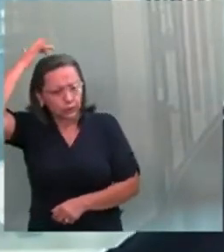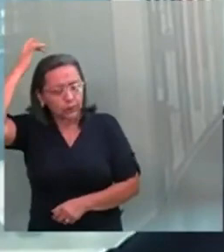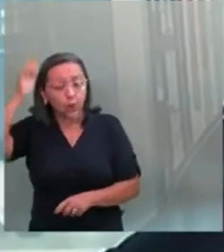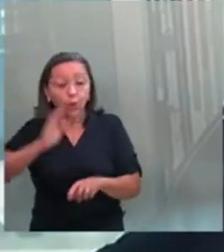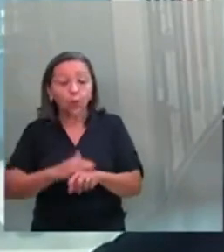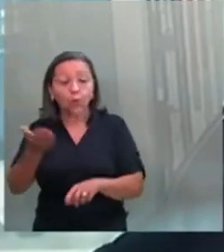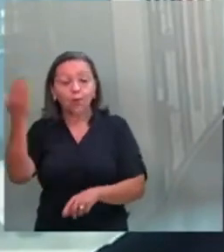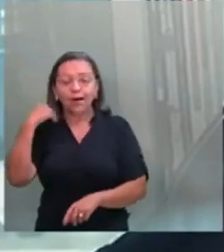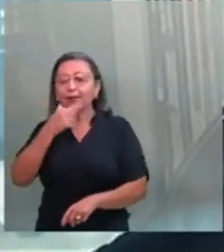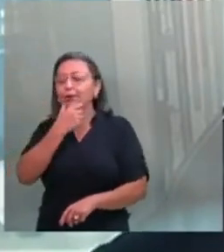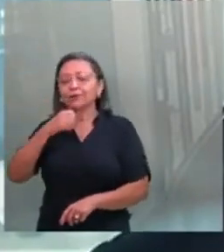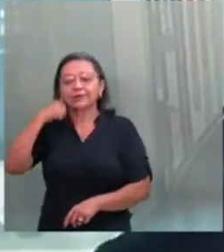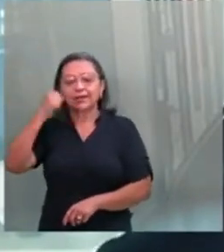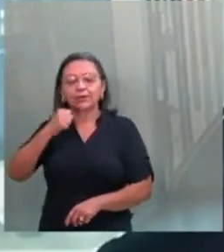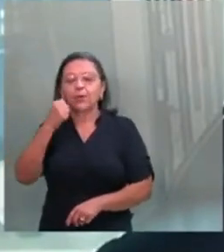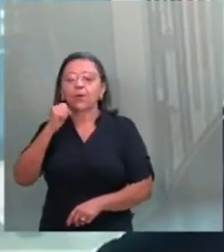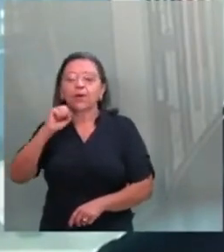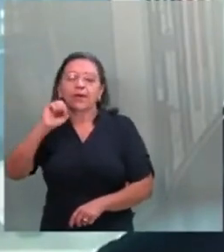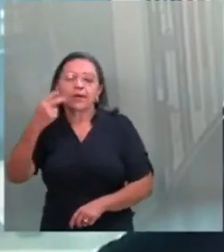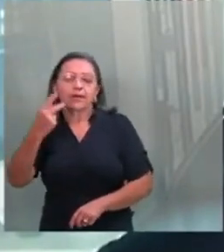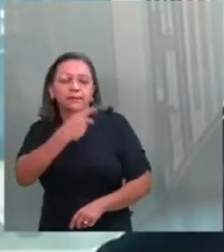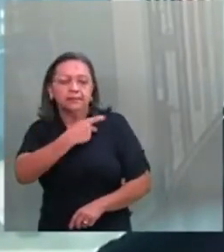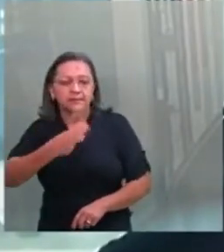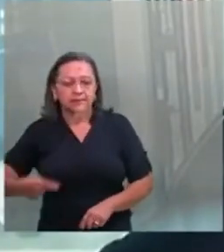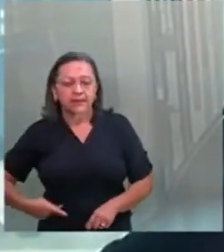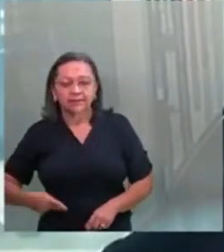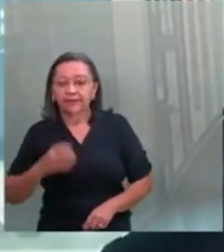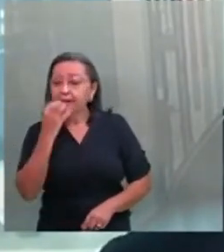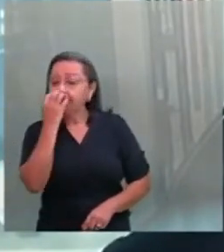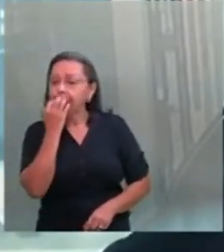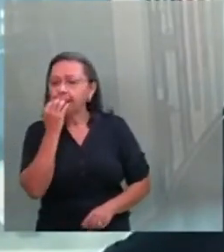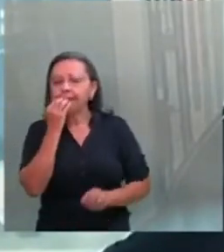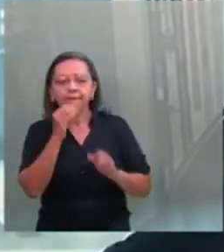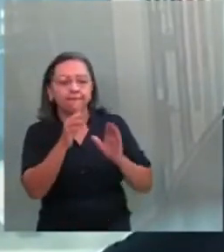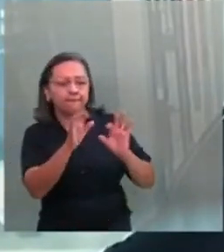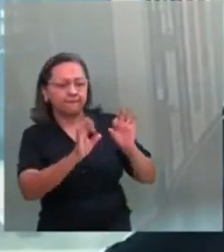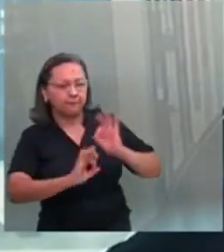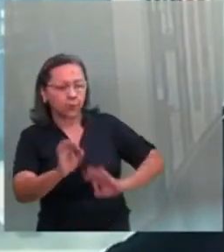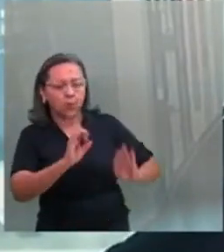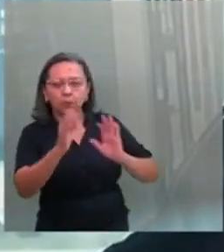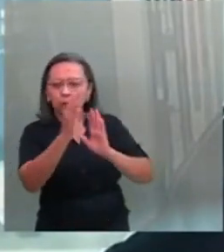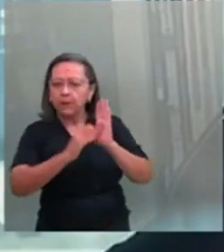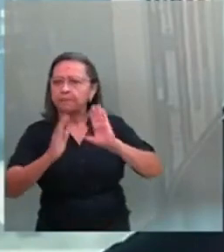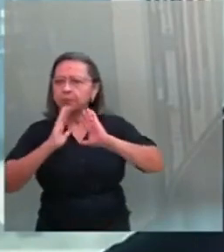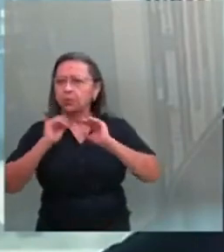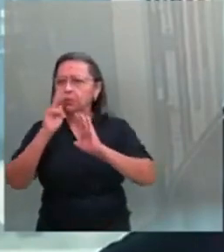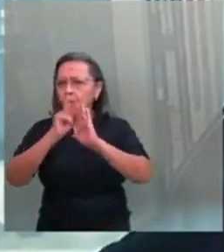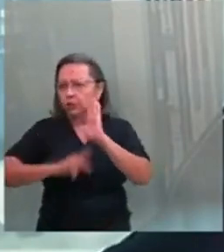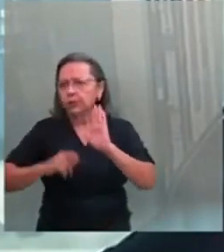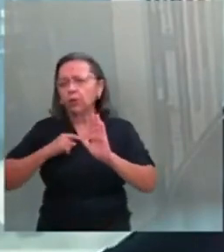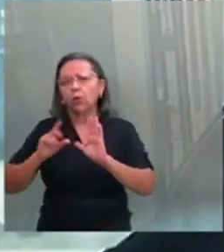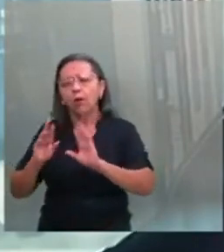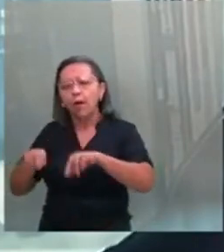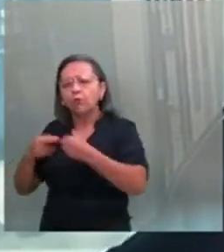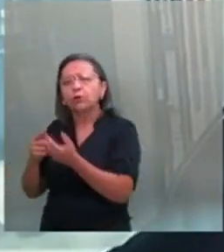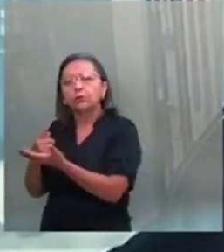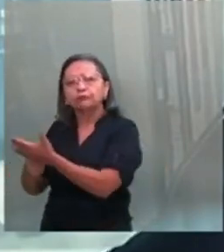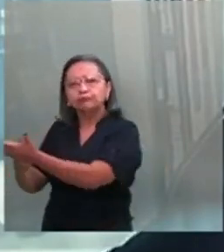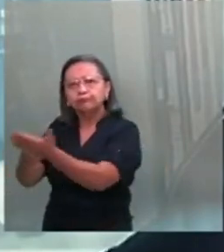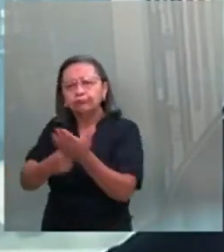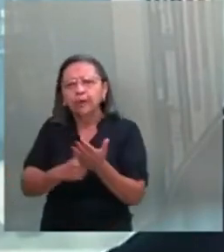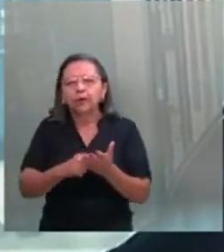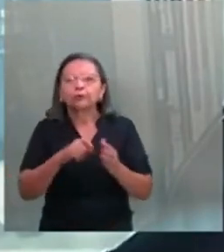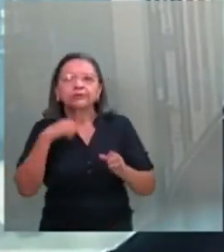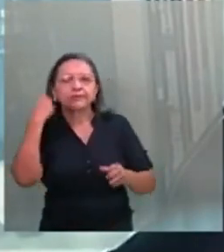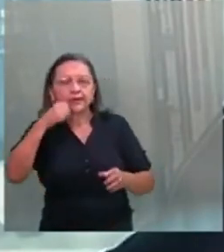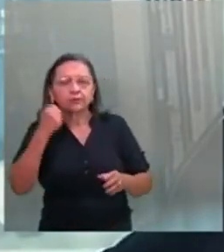um projeto, eu me reuni com alguns colegas do Senado e elaboramos um projeto que previa a Rádio Senado,